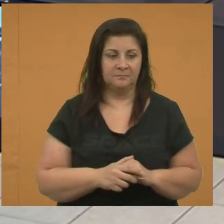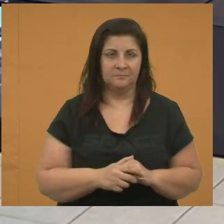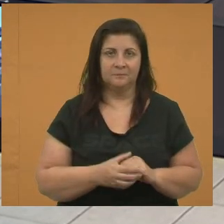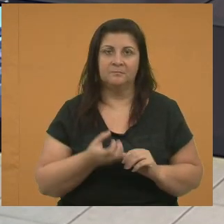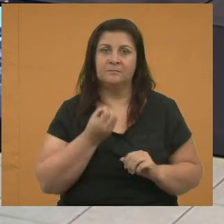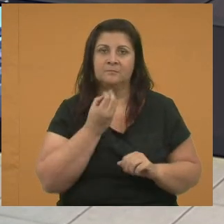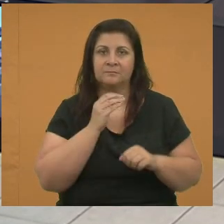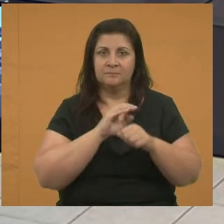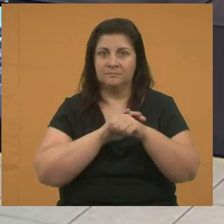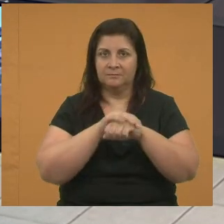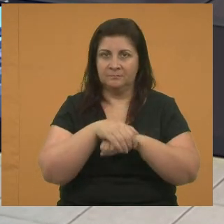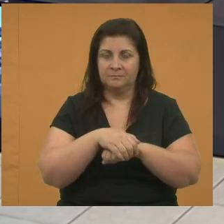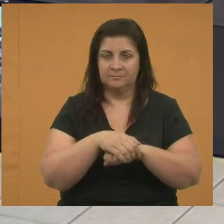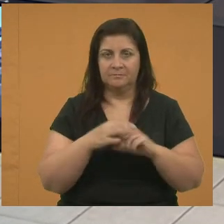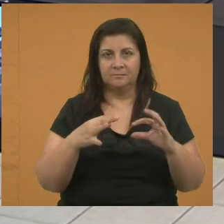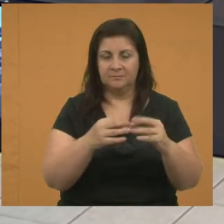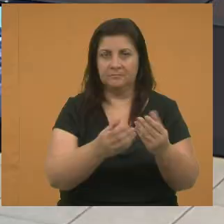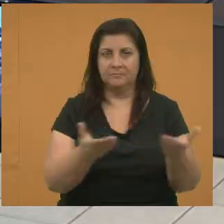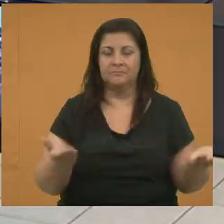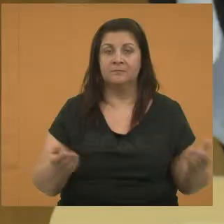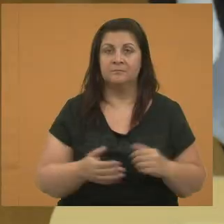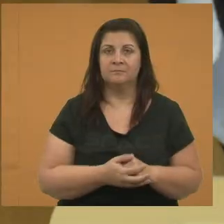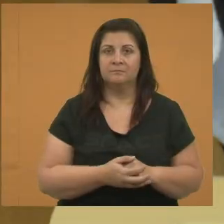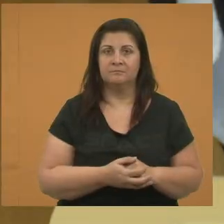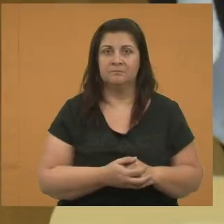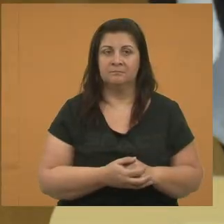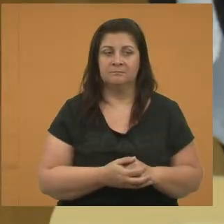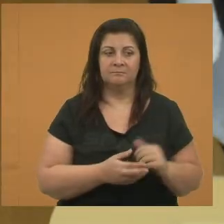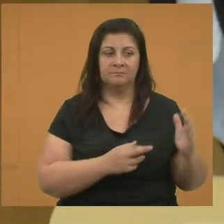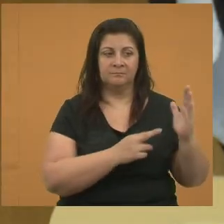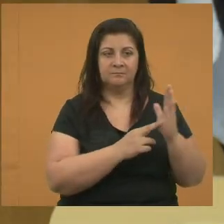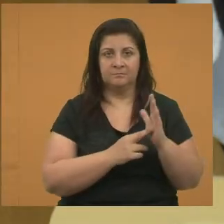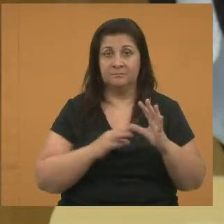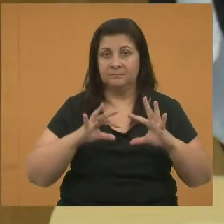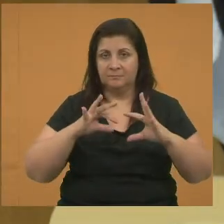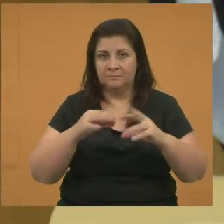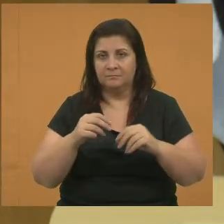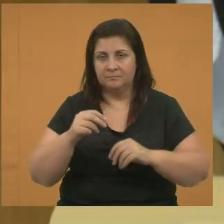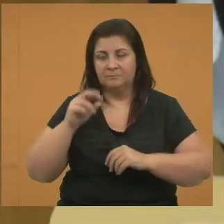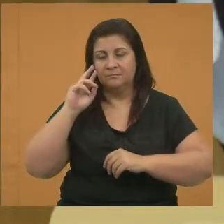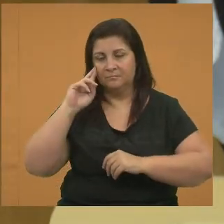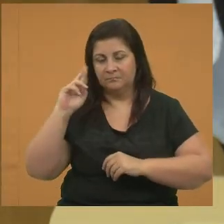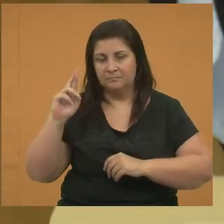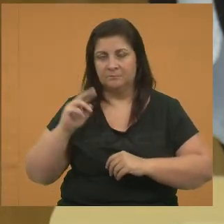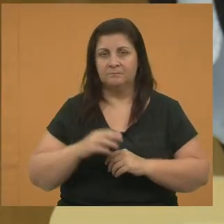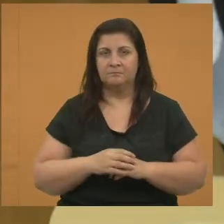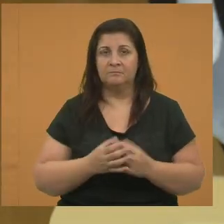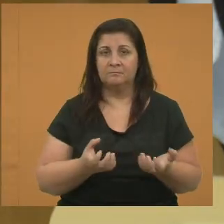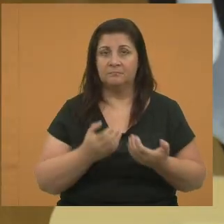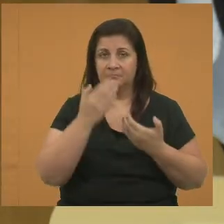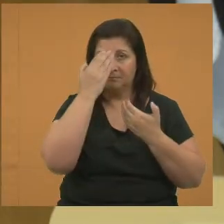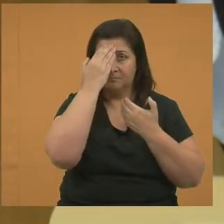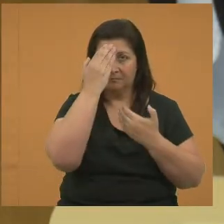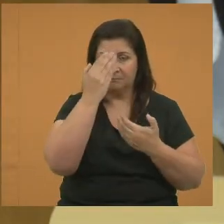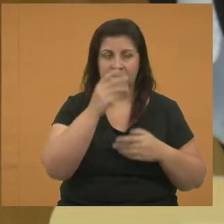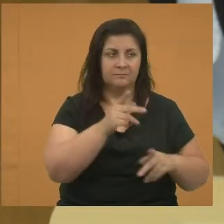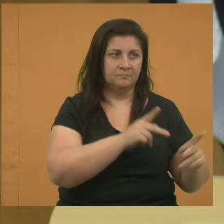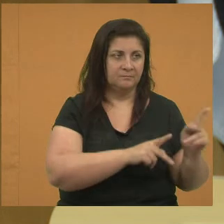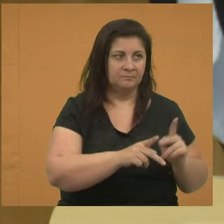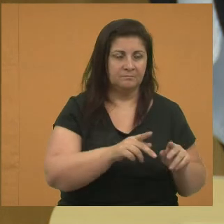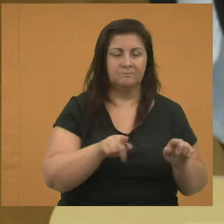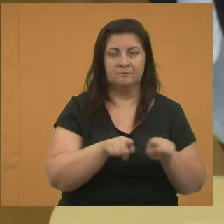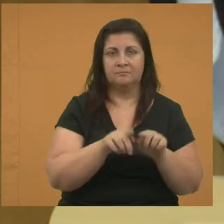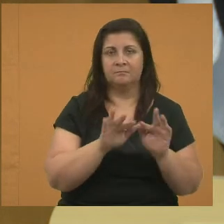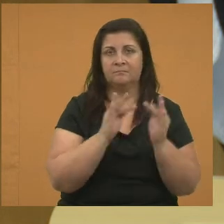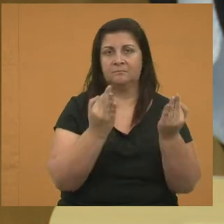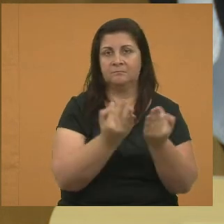Obrigado. Boa noite a todos. Em nome de todos os comerciantes, quero agradecer a presença do público, familiares, amigos e